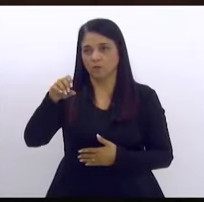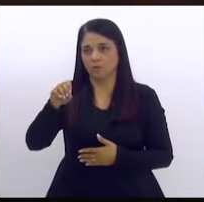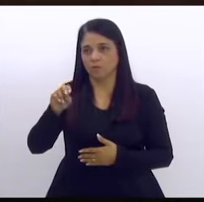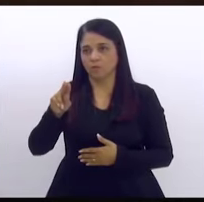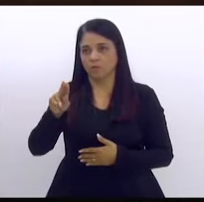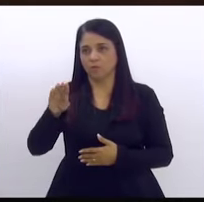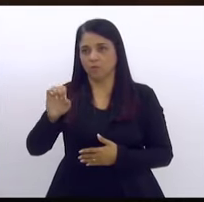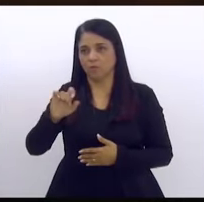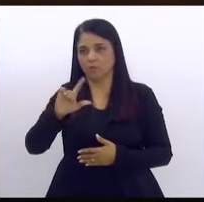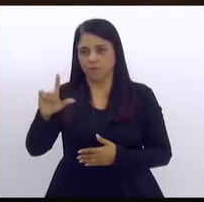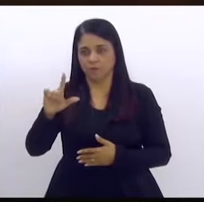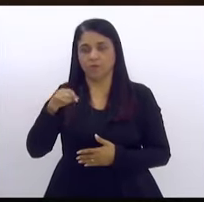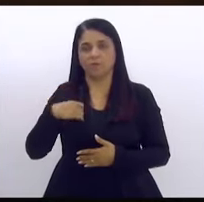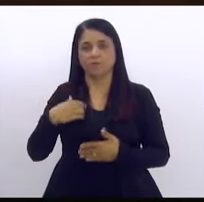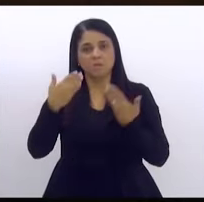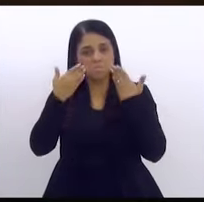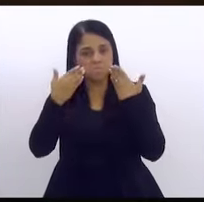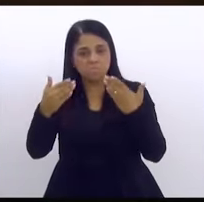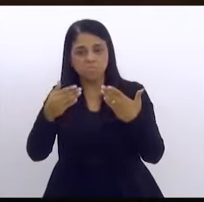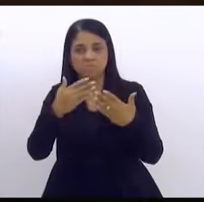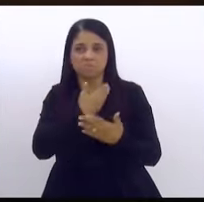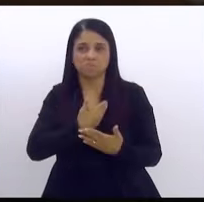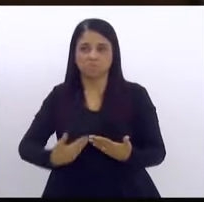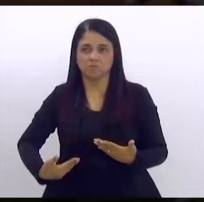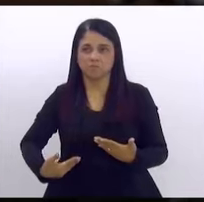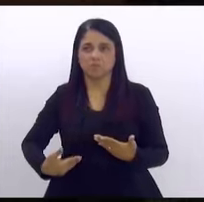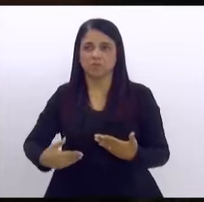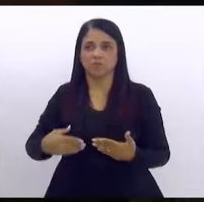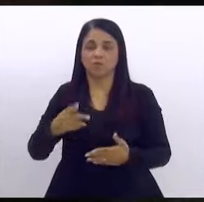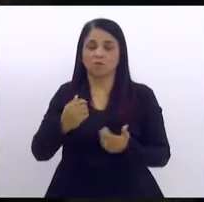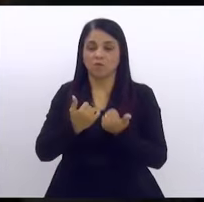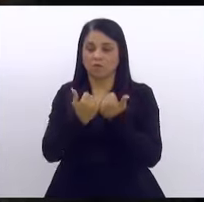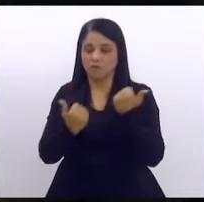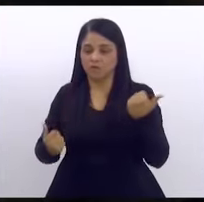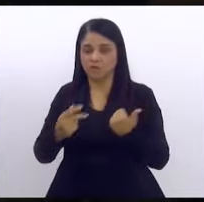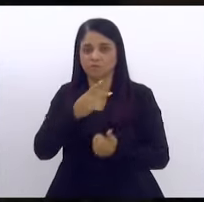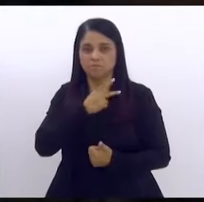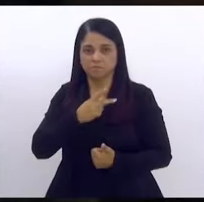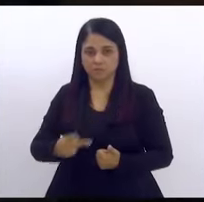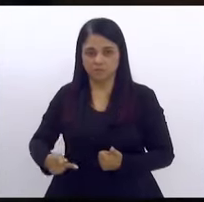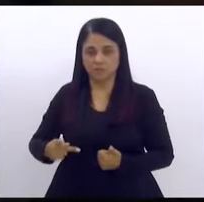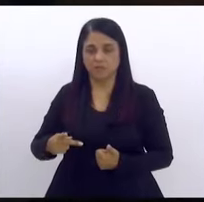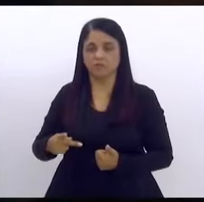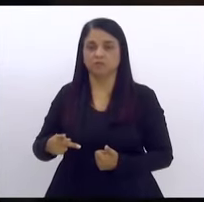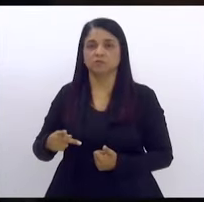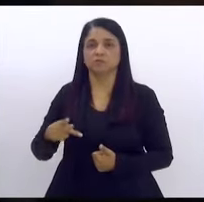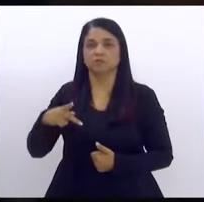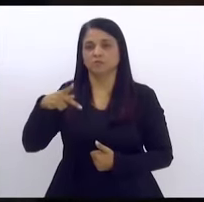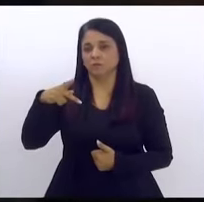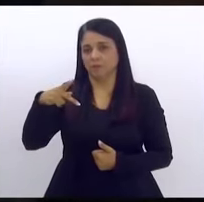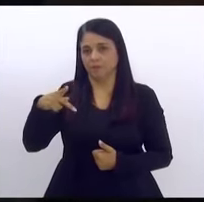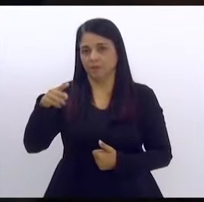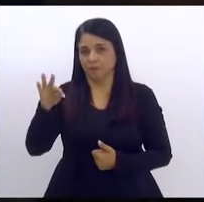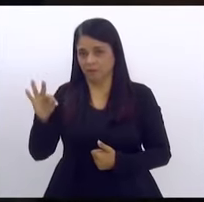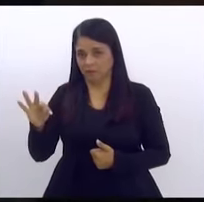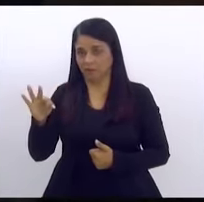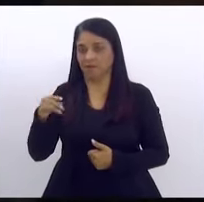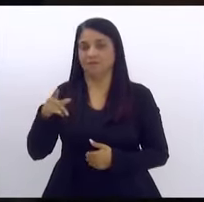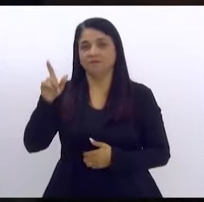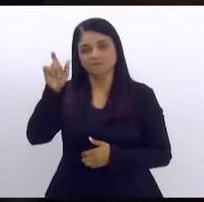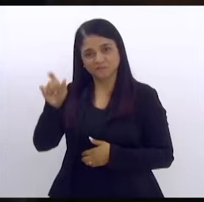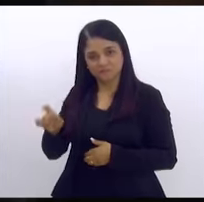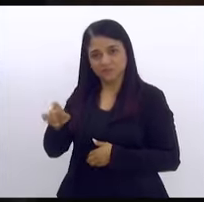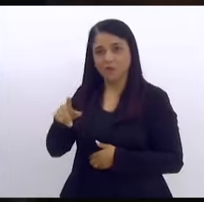notório a relação obscura do vice-presidente nacional do PT, aquela figura folclórica, o Osho Kwakwa, com o